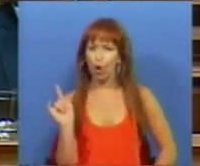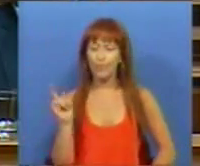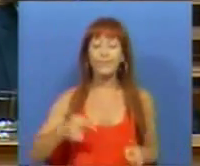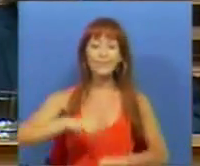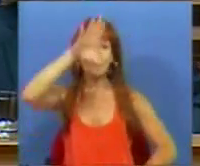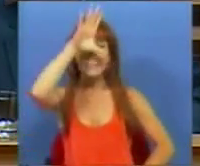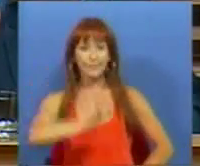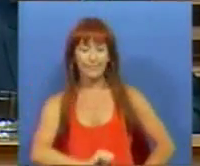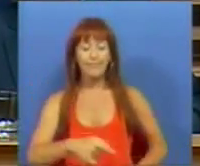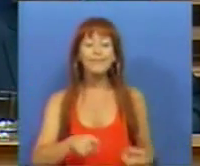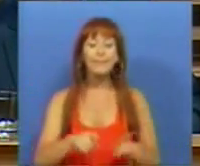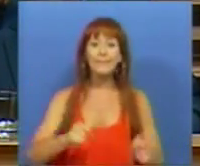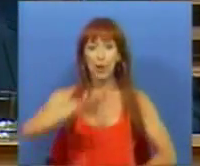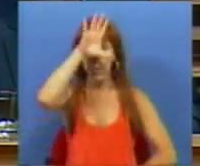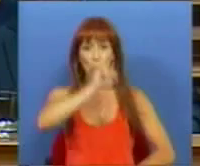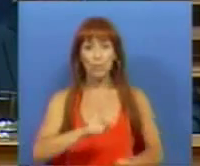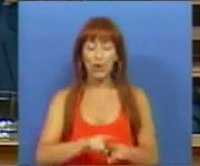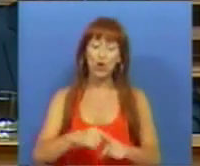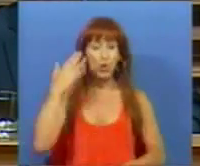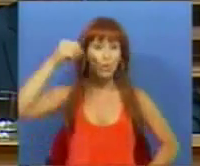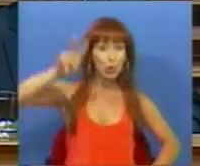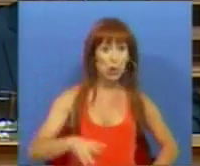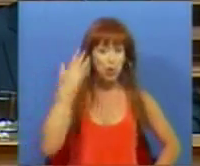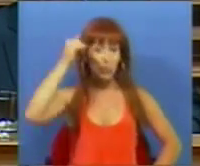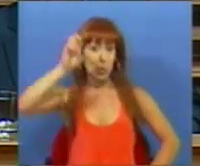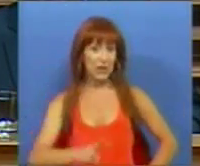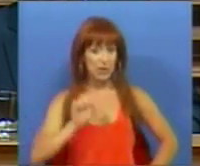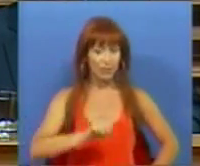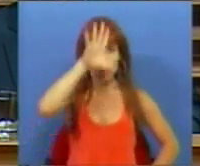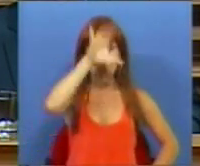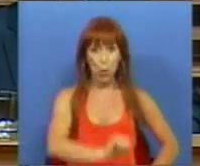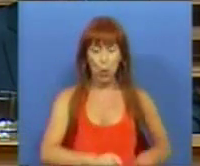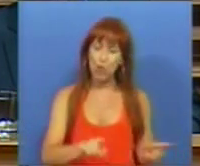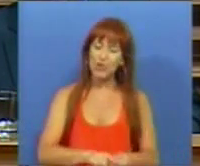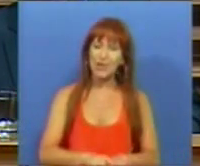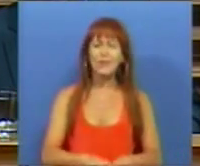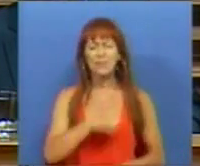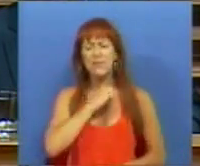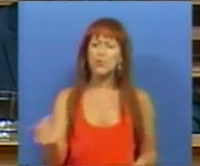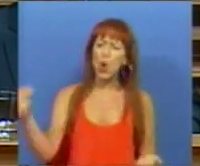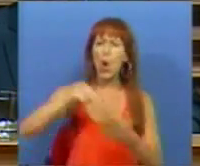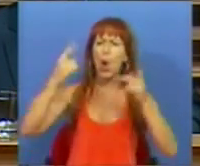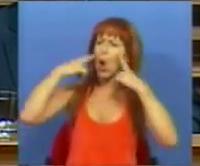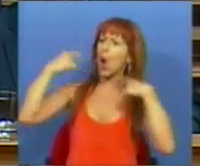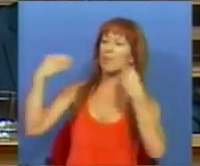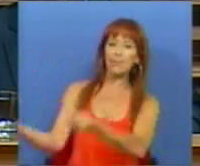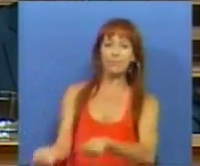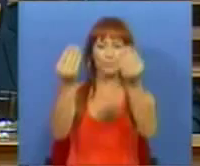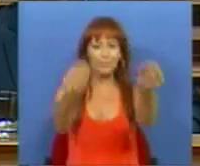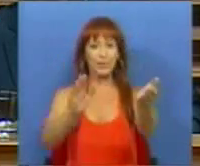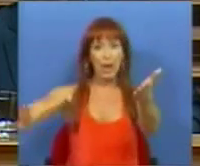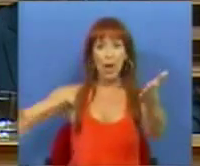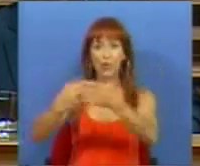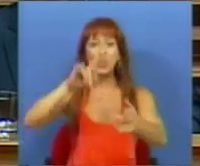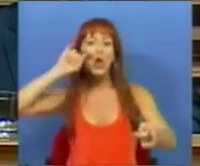um governo em que o ministro, que é o número 2 ou o número 3 do governo, se permite vir a público apresentar uma proposta